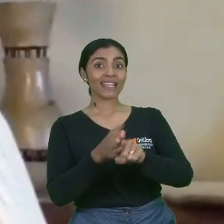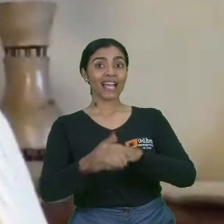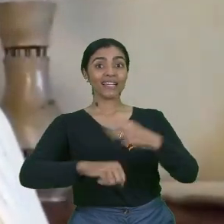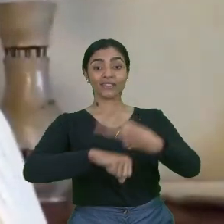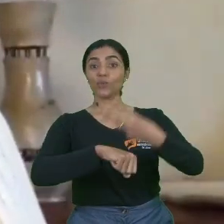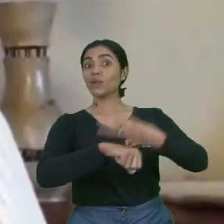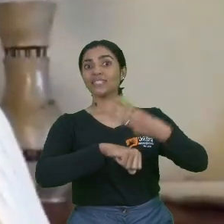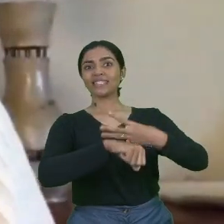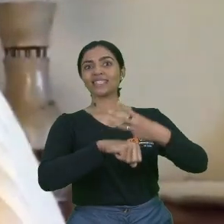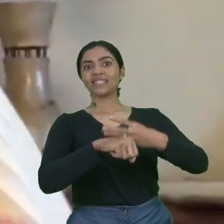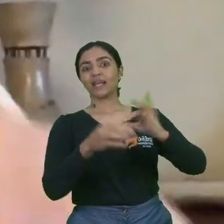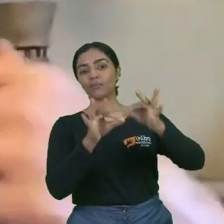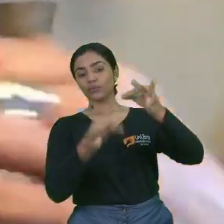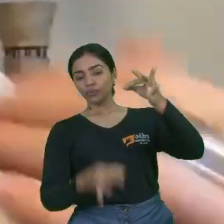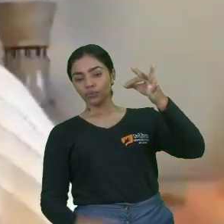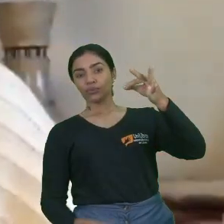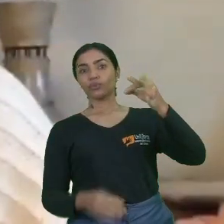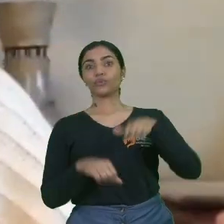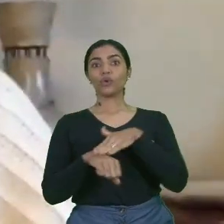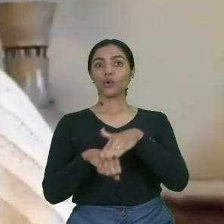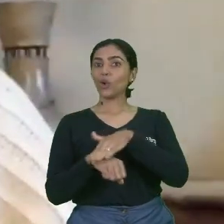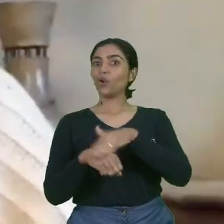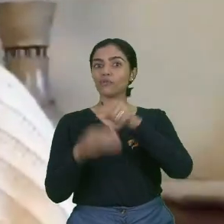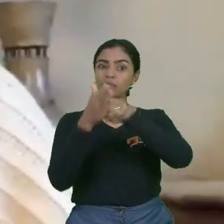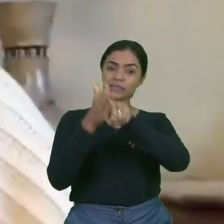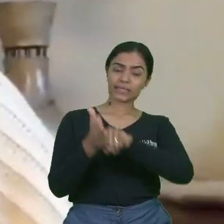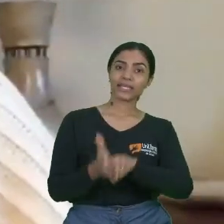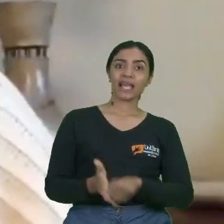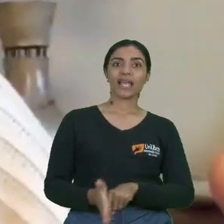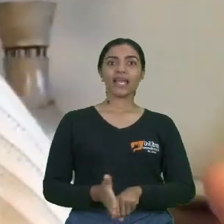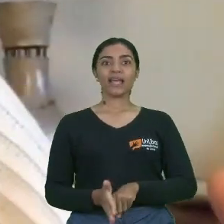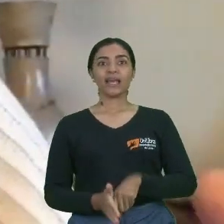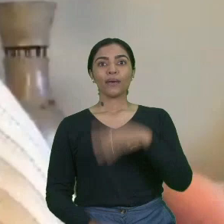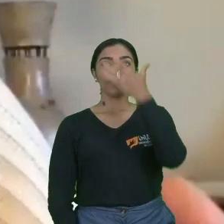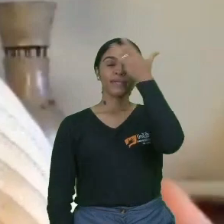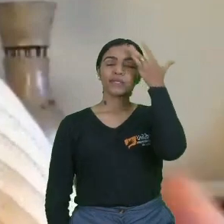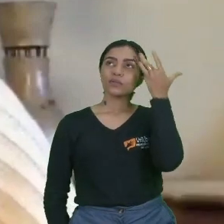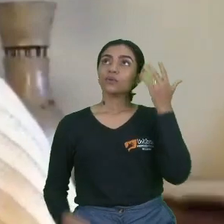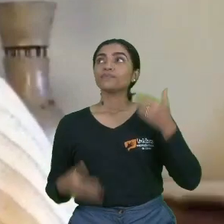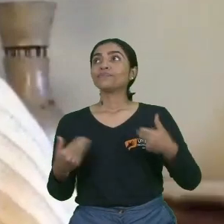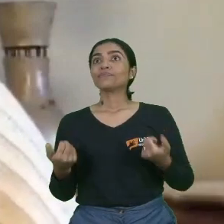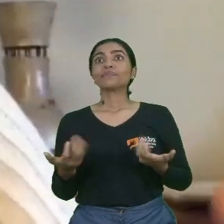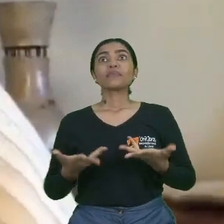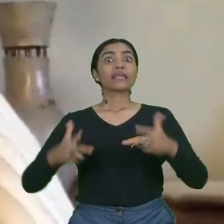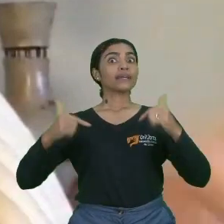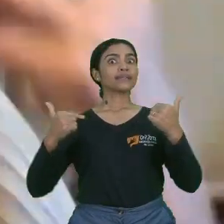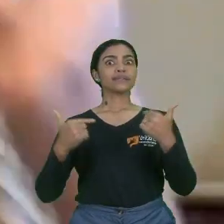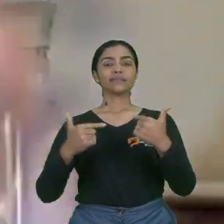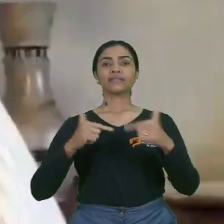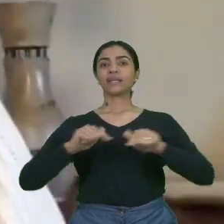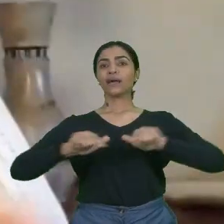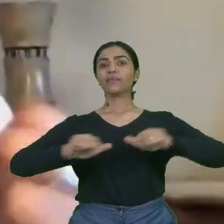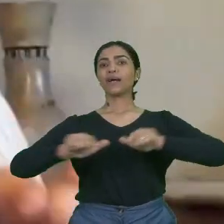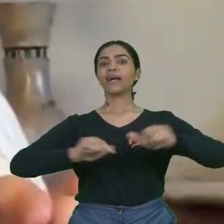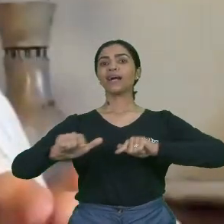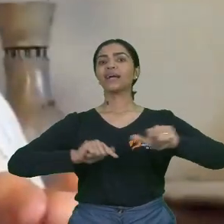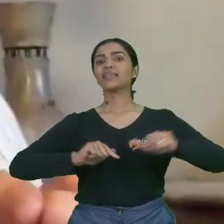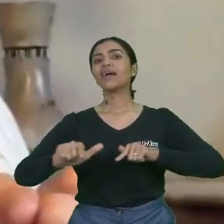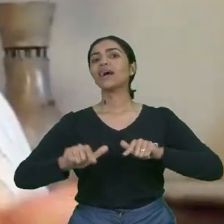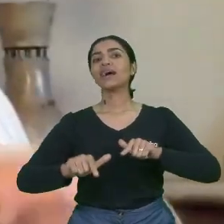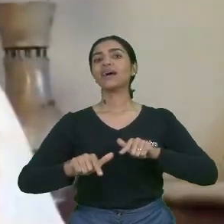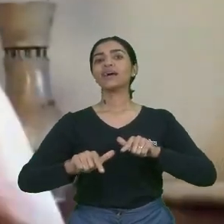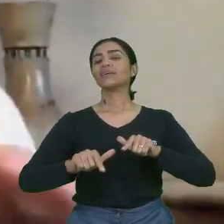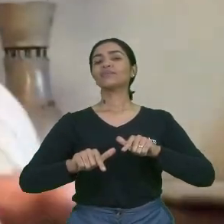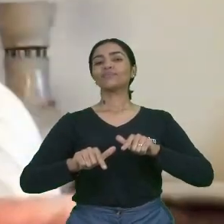WhatsApp é temos pessoas assim trabalhando com conversas